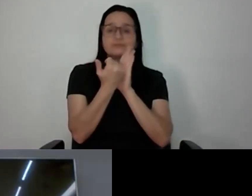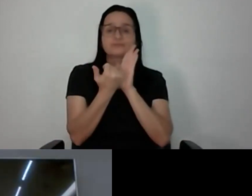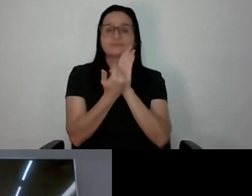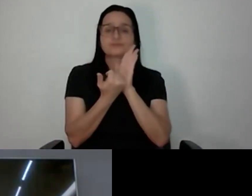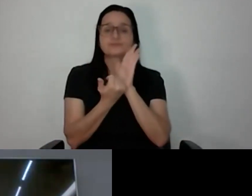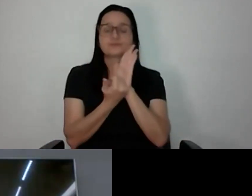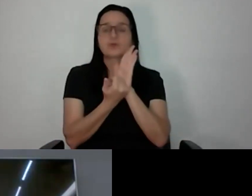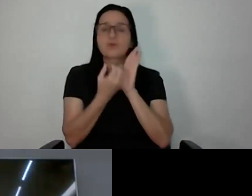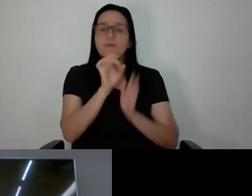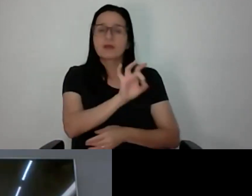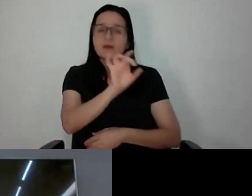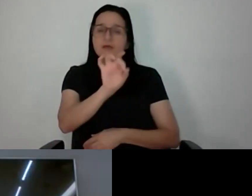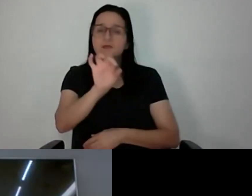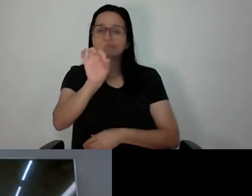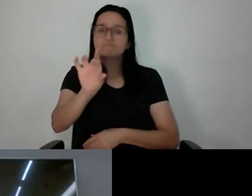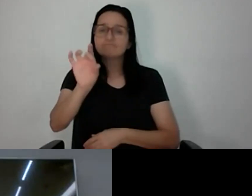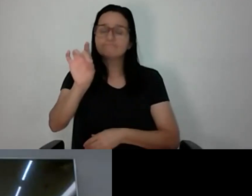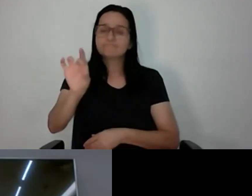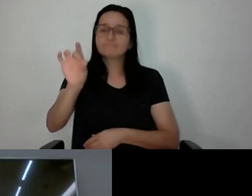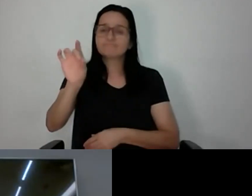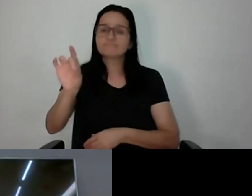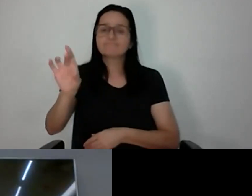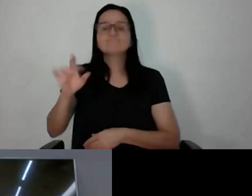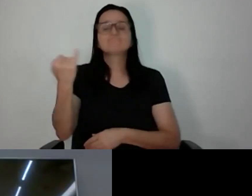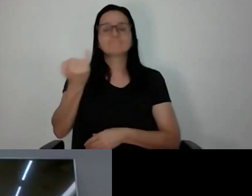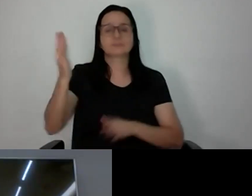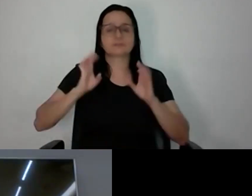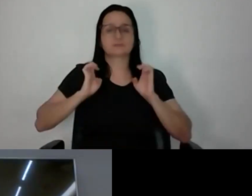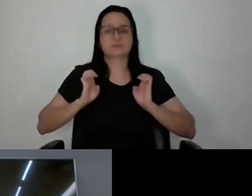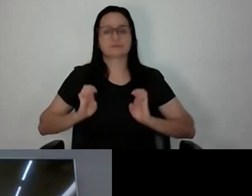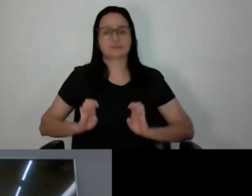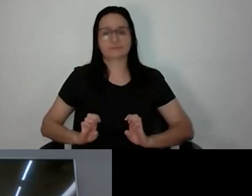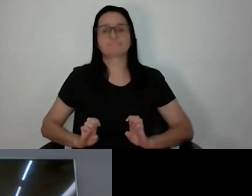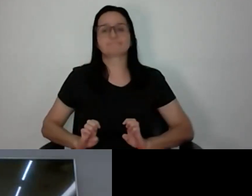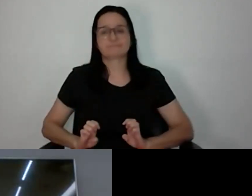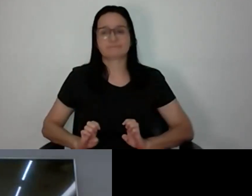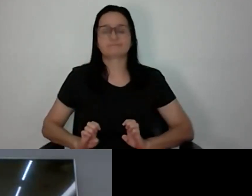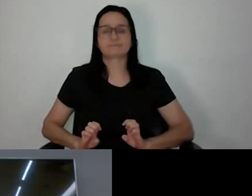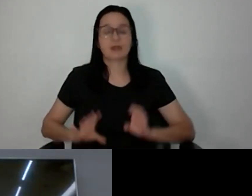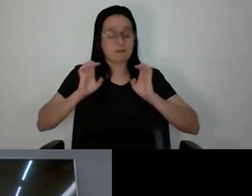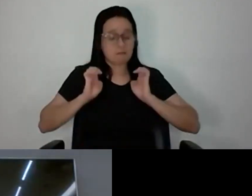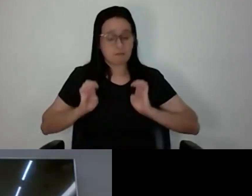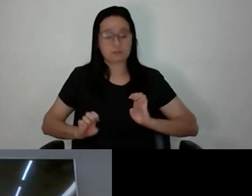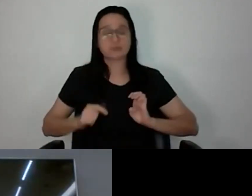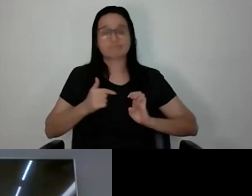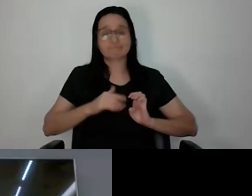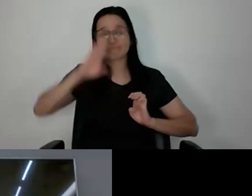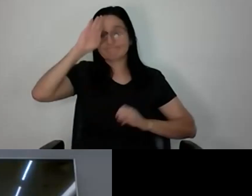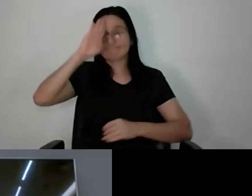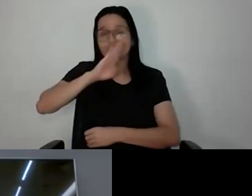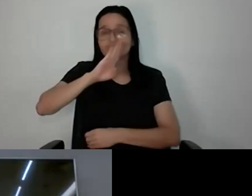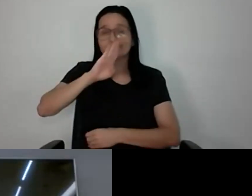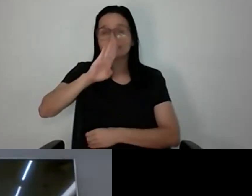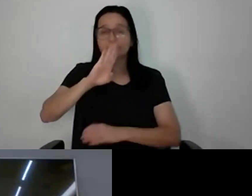cada um dos casos com muita ética. Acho que não dá para deixar a ética, especialmente nesses casos de inovação, de